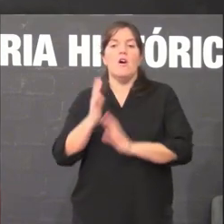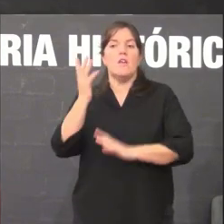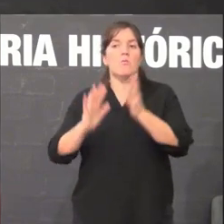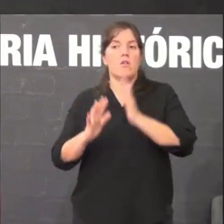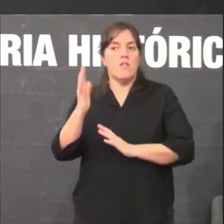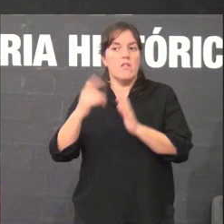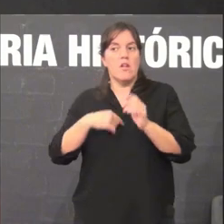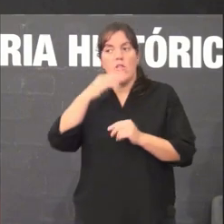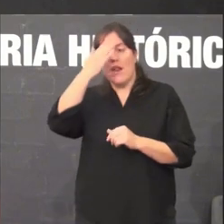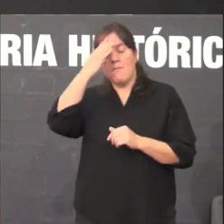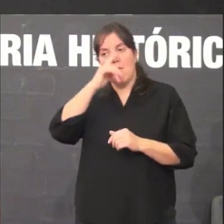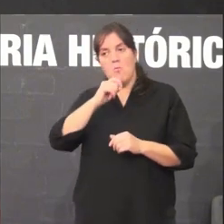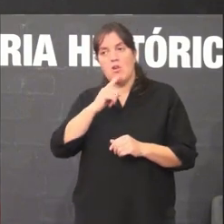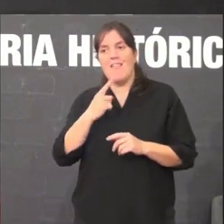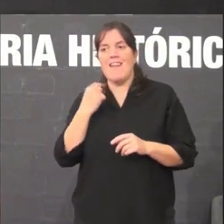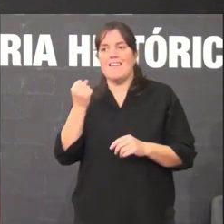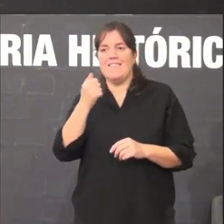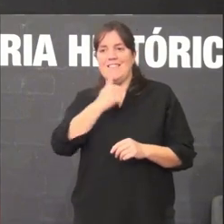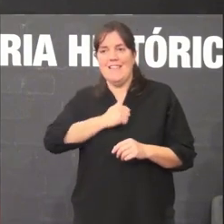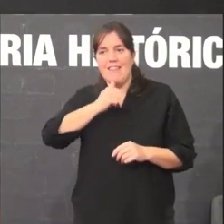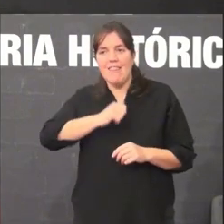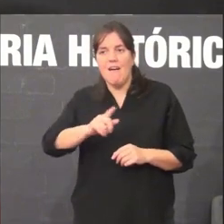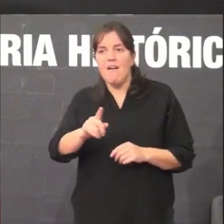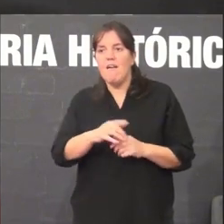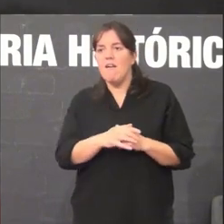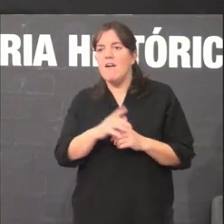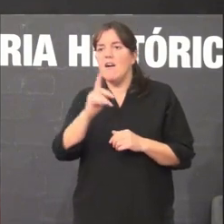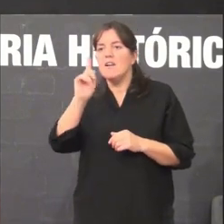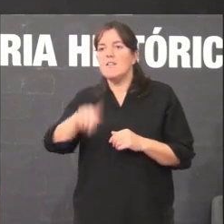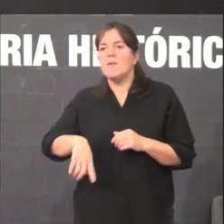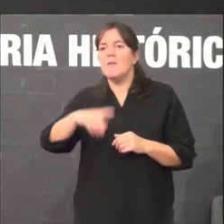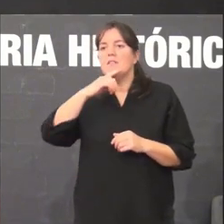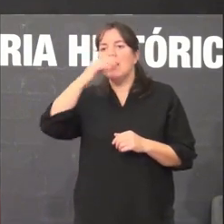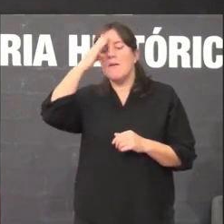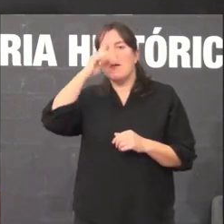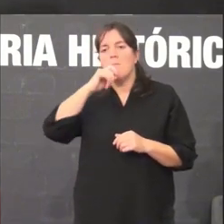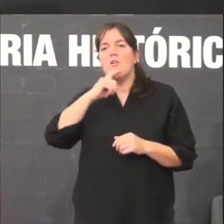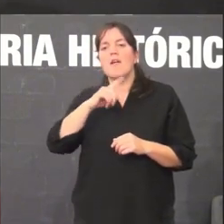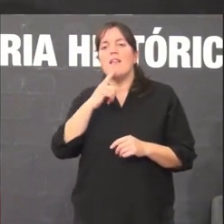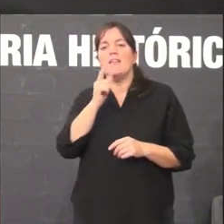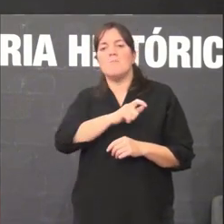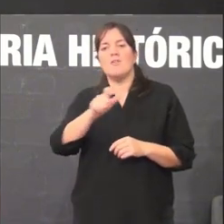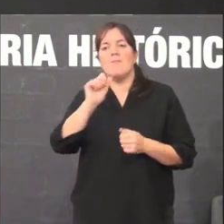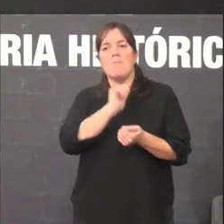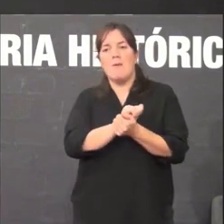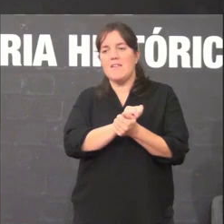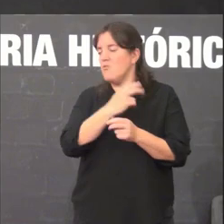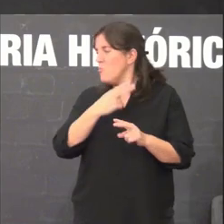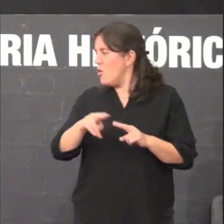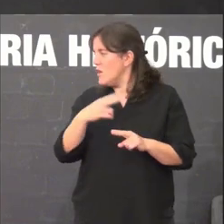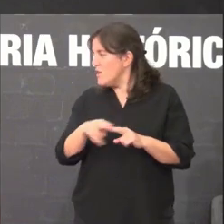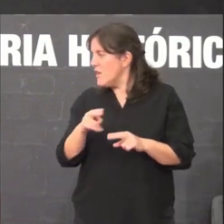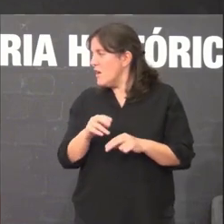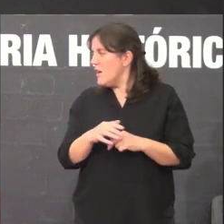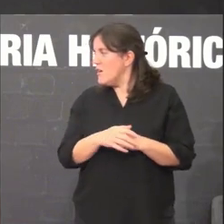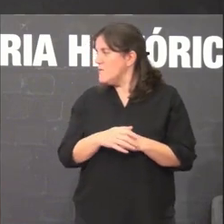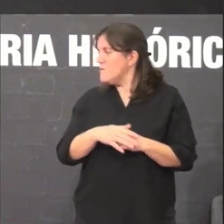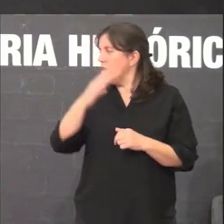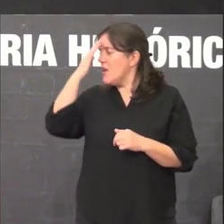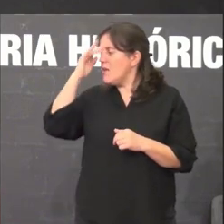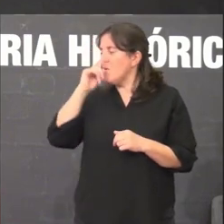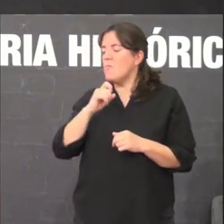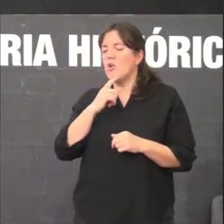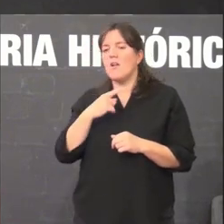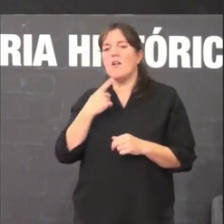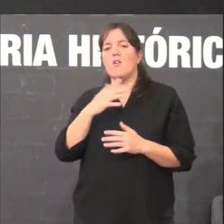da memória da resistência, numa desvalorização da memória dos presos políticos e numa desvalorização da memória do que foi